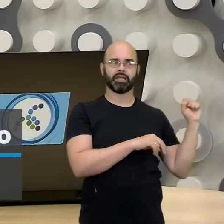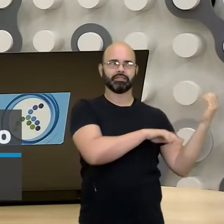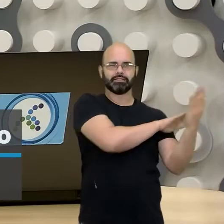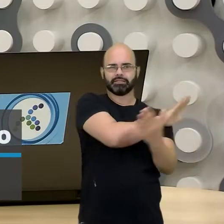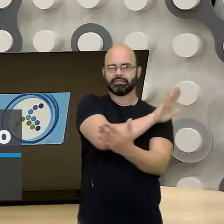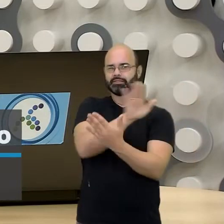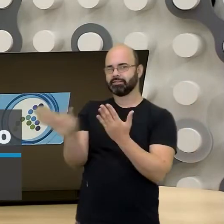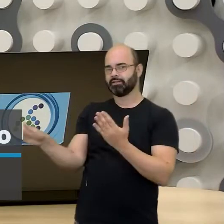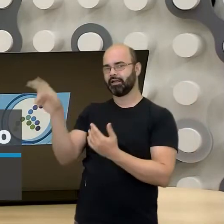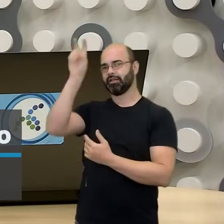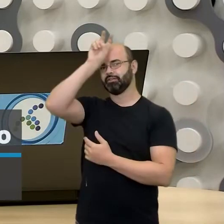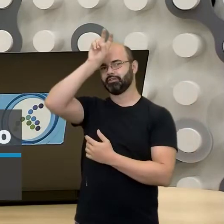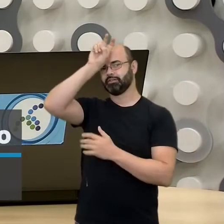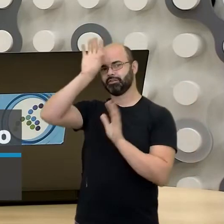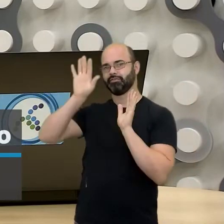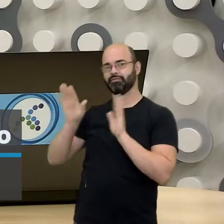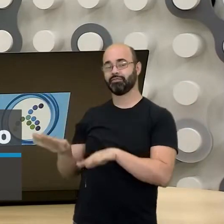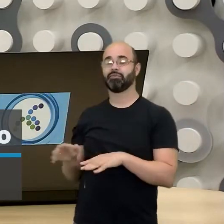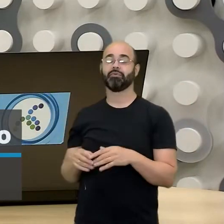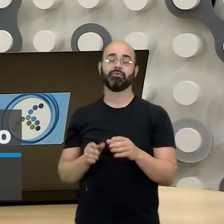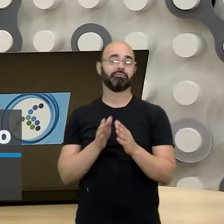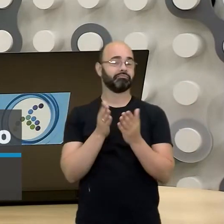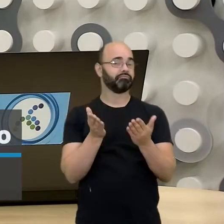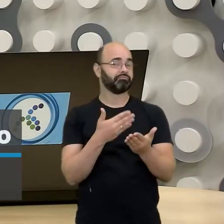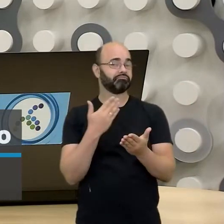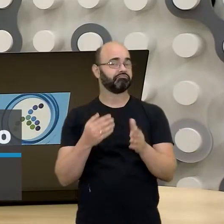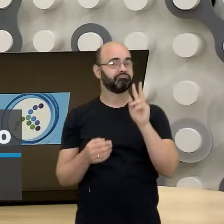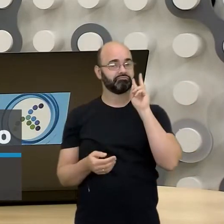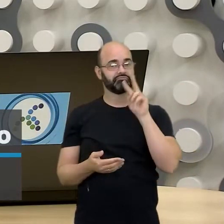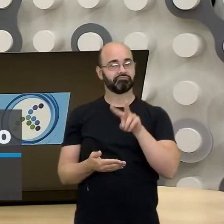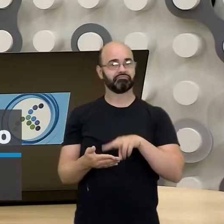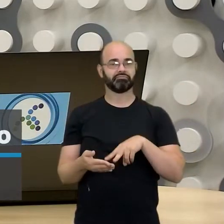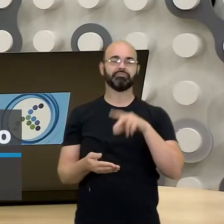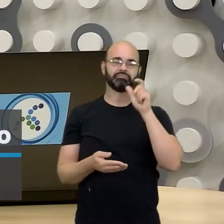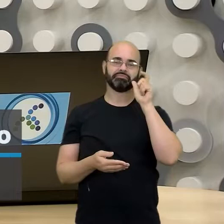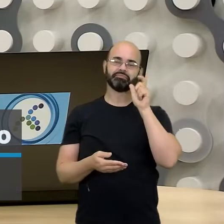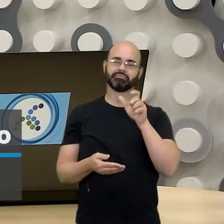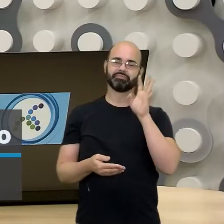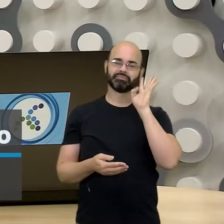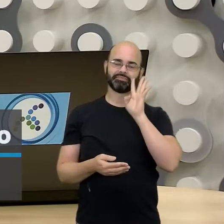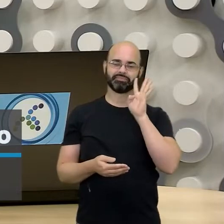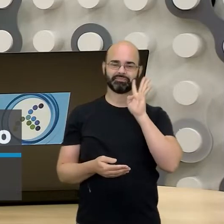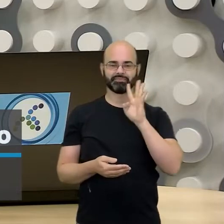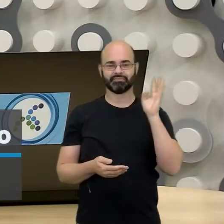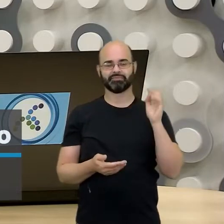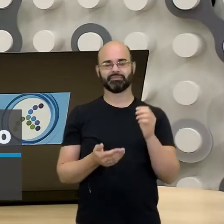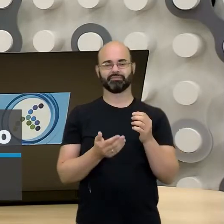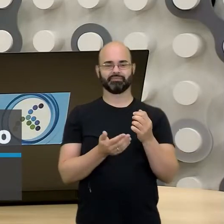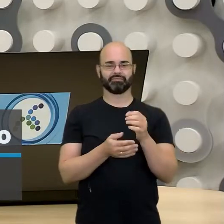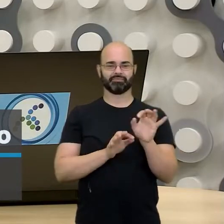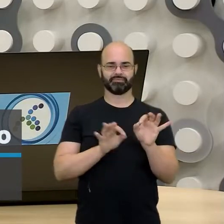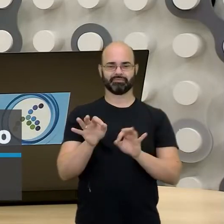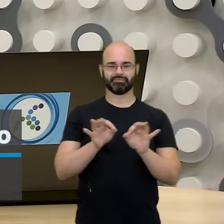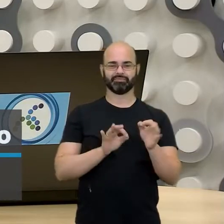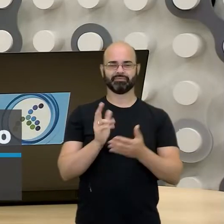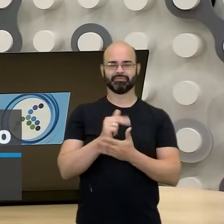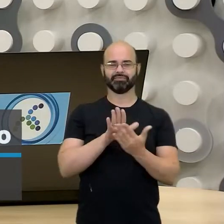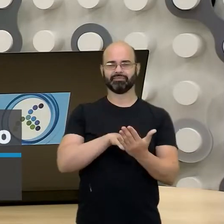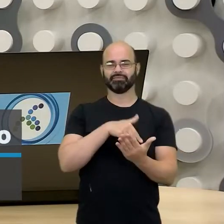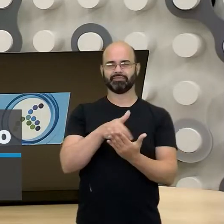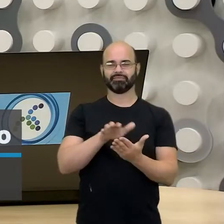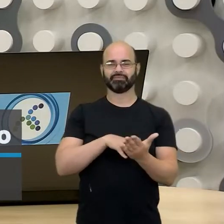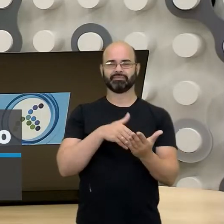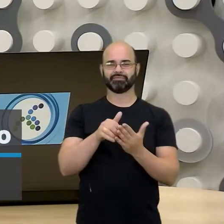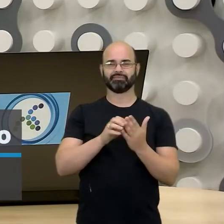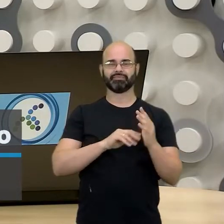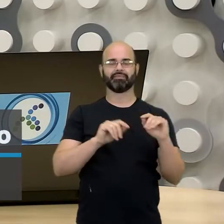dos mitos aí que o Thomas Bulfinch ele conta no livro de ouro. Ele tem algumas edições bem legais, assim, que os quadros tem os quadros pintados,